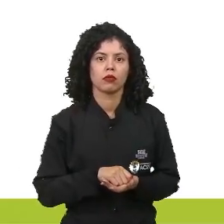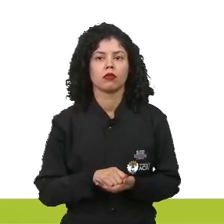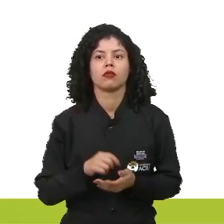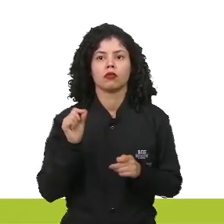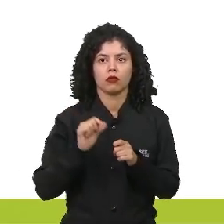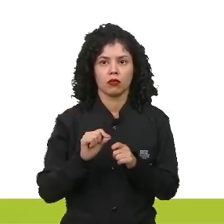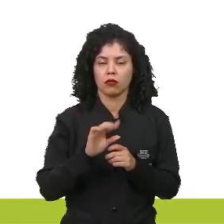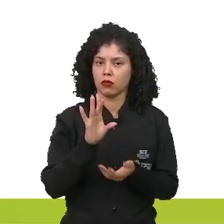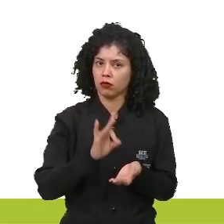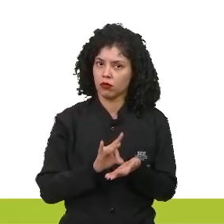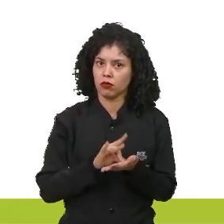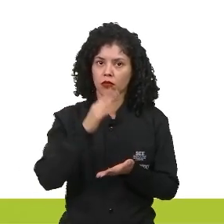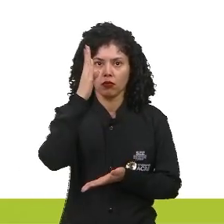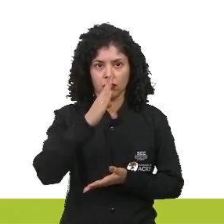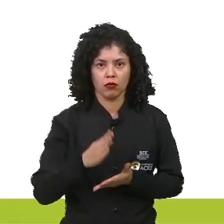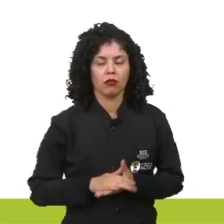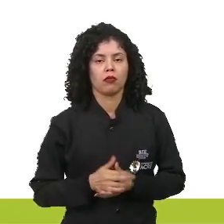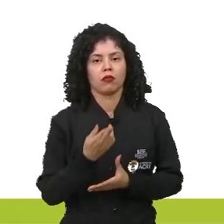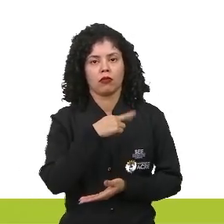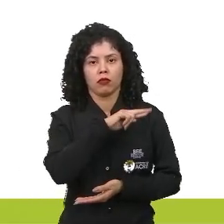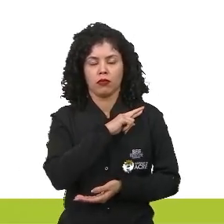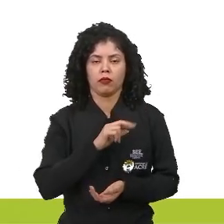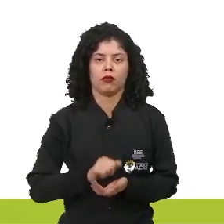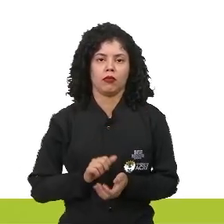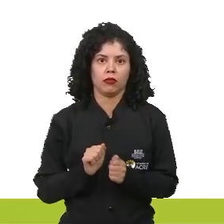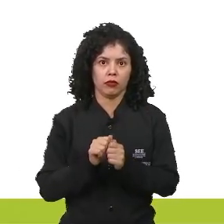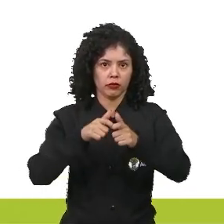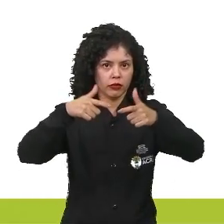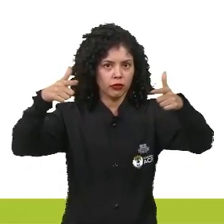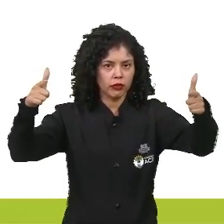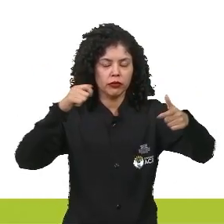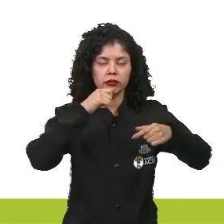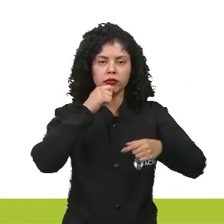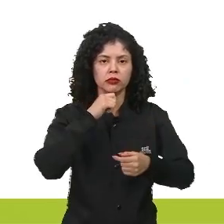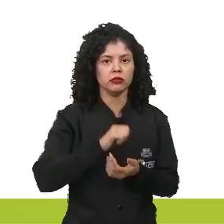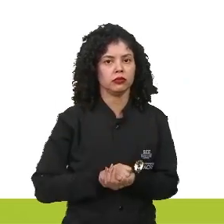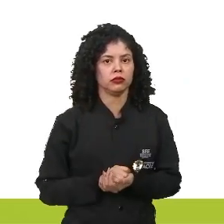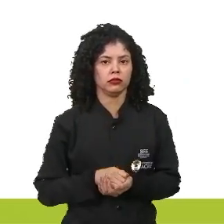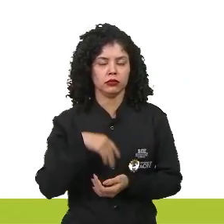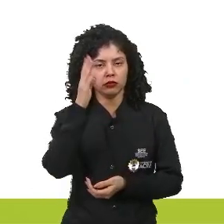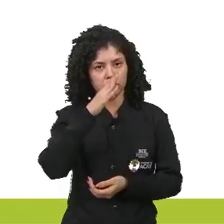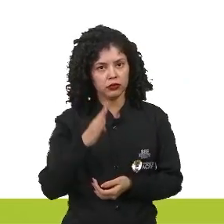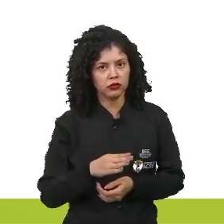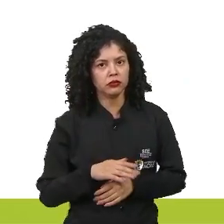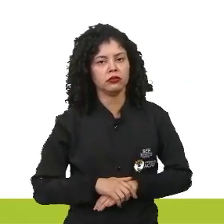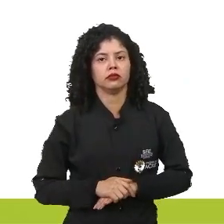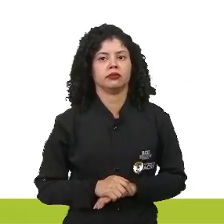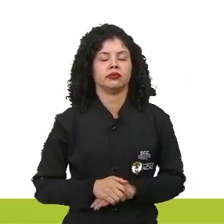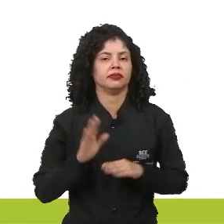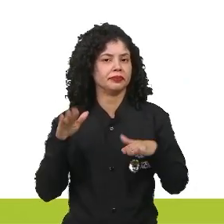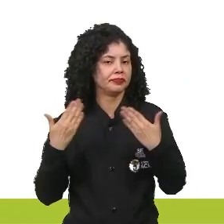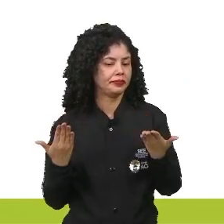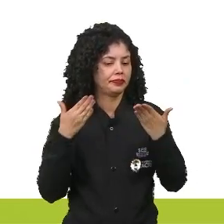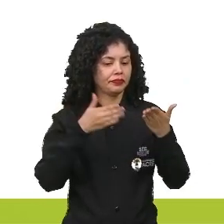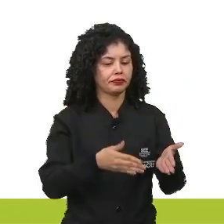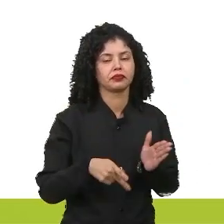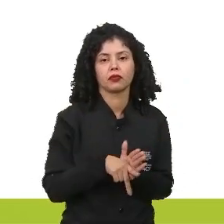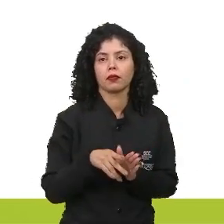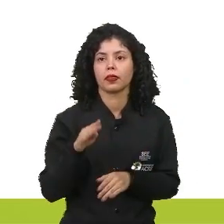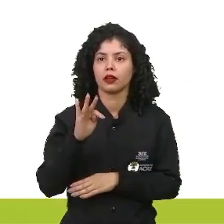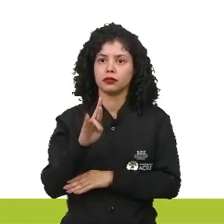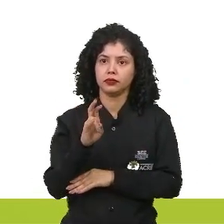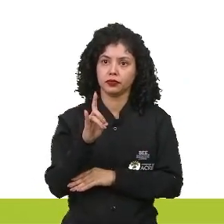Brasil de fato. Então, eles são responsáveis por essa expansão territorial, para além do litoral do Brasil. Qual o objetivo, então, dessas